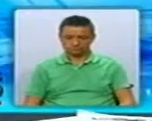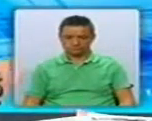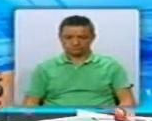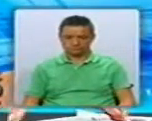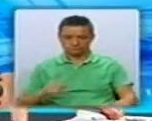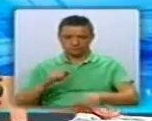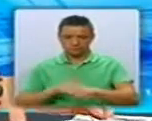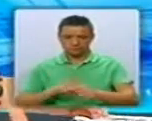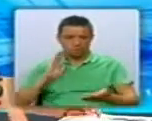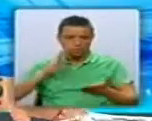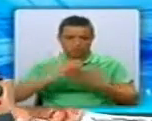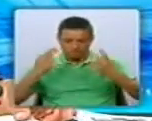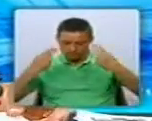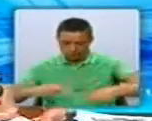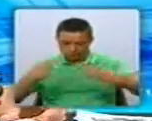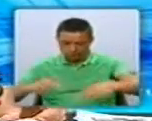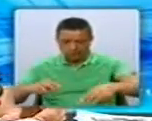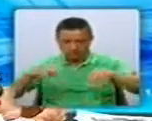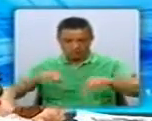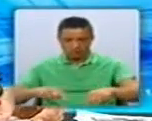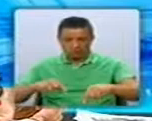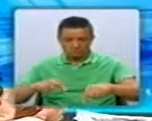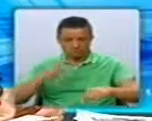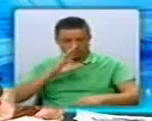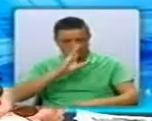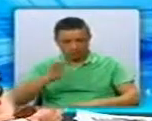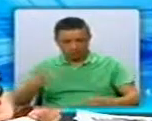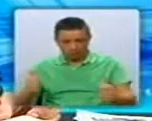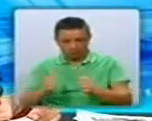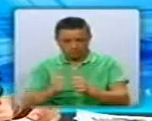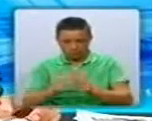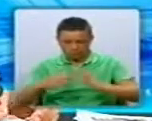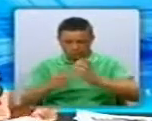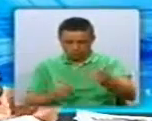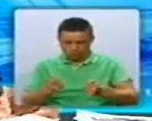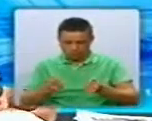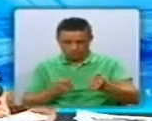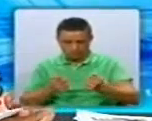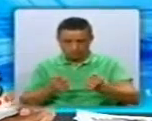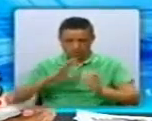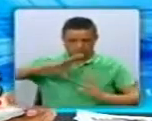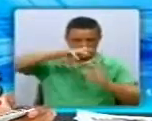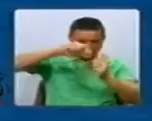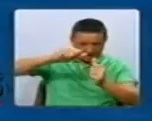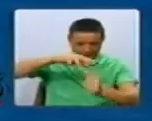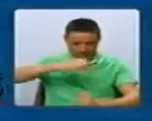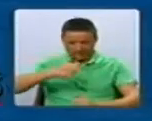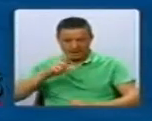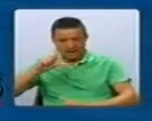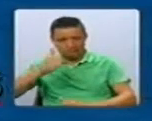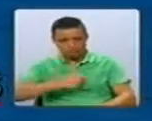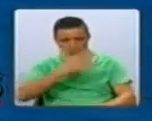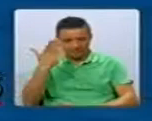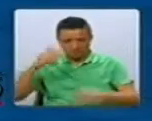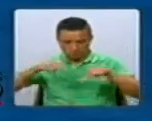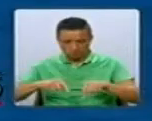Está na hora da última fronteira. Começamos aqui a nossa rubrica habitual na companhia do coordenador da Sociedade Planetária, Miguel Gonçalves. Bom dia. Bom dia, Sandra.